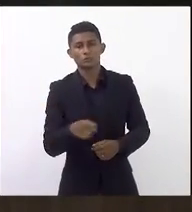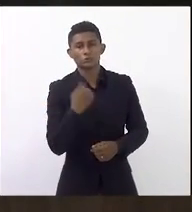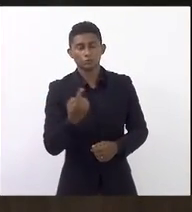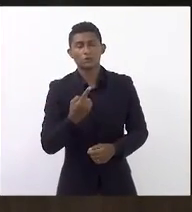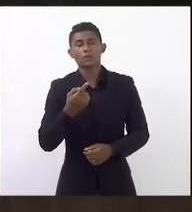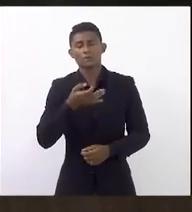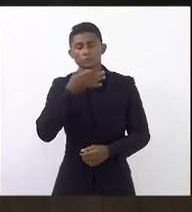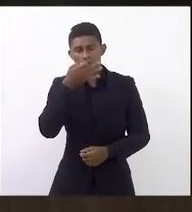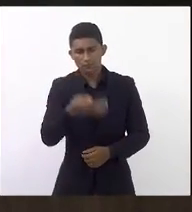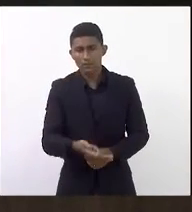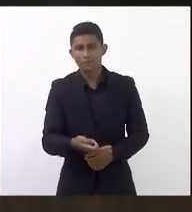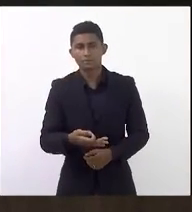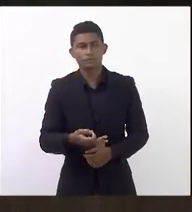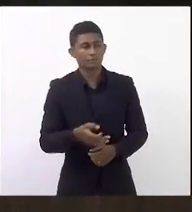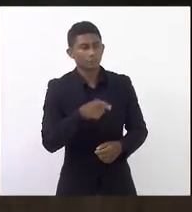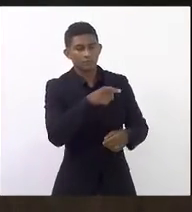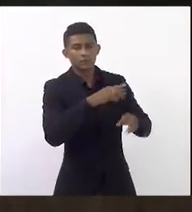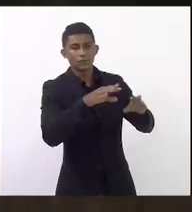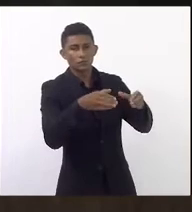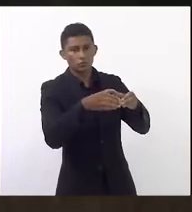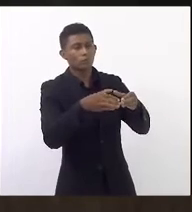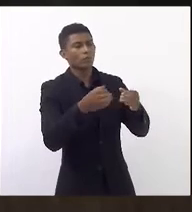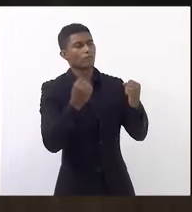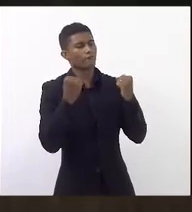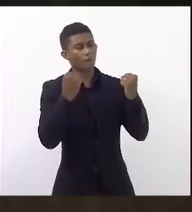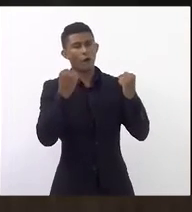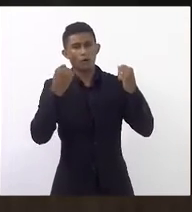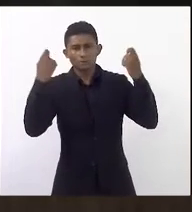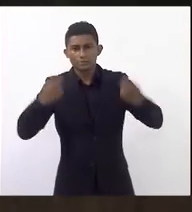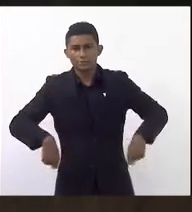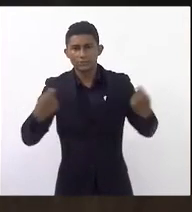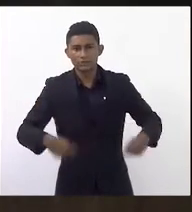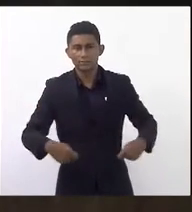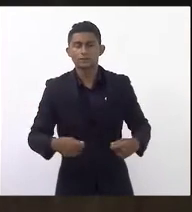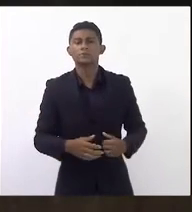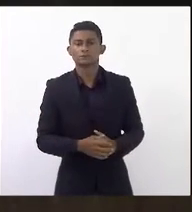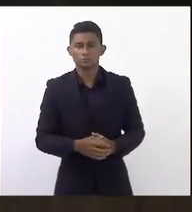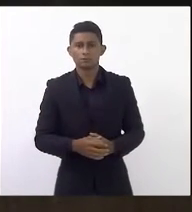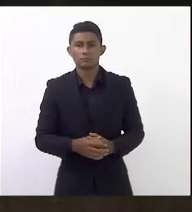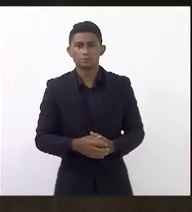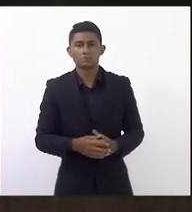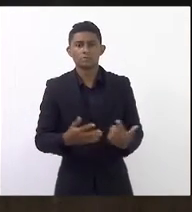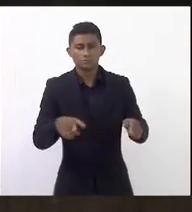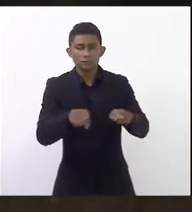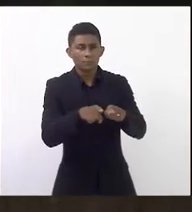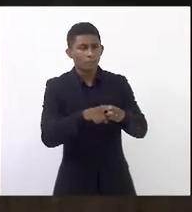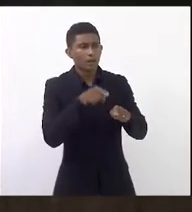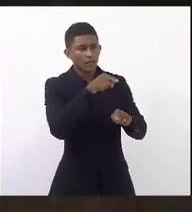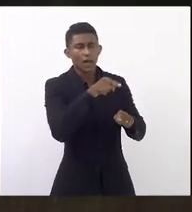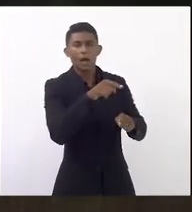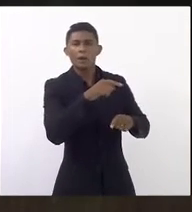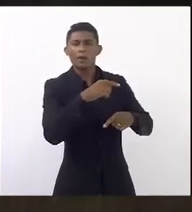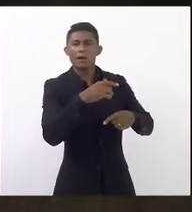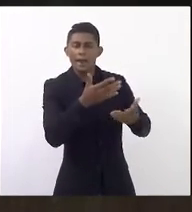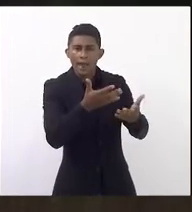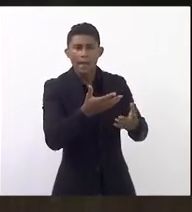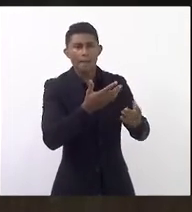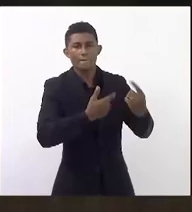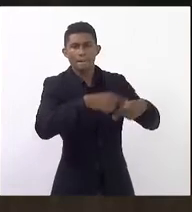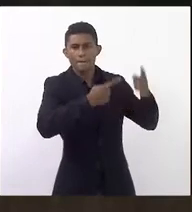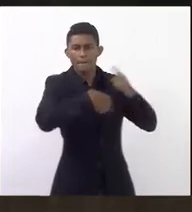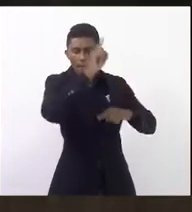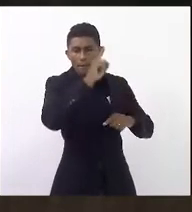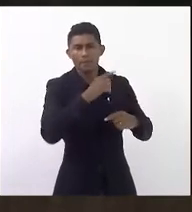por uma agência mais forte, mais independente, mais autônoma, com critério por desempenho, assento dos